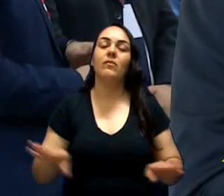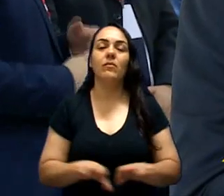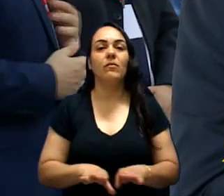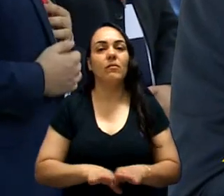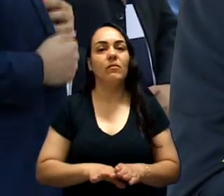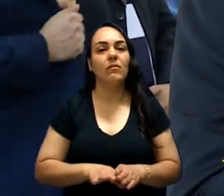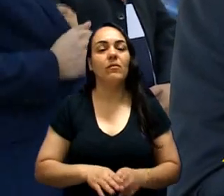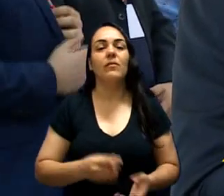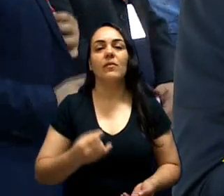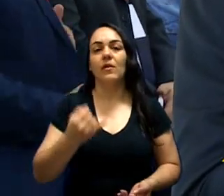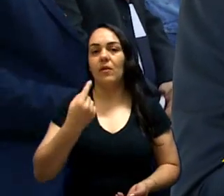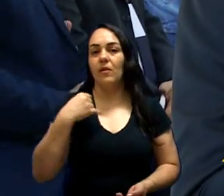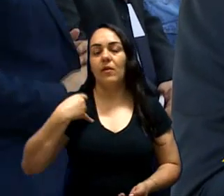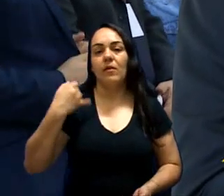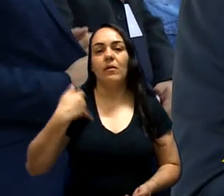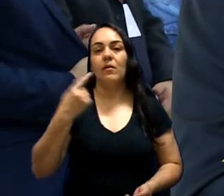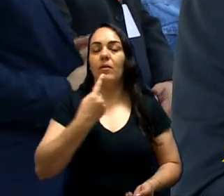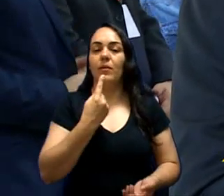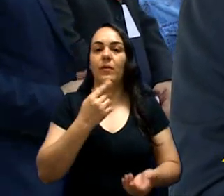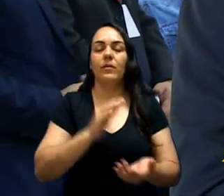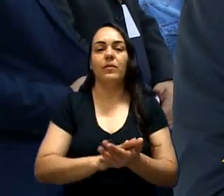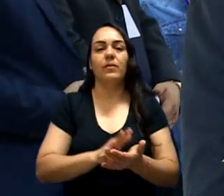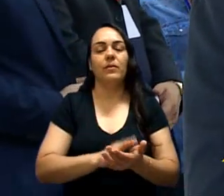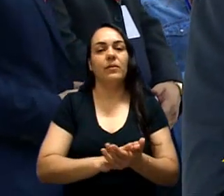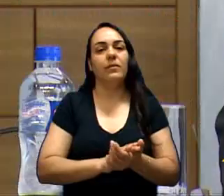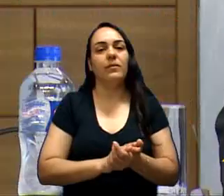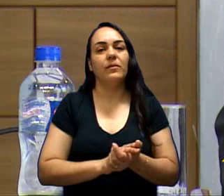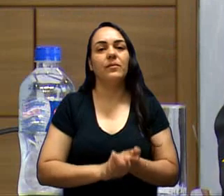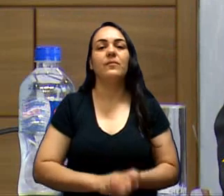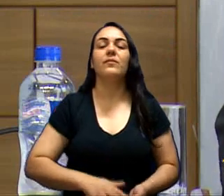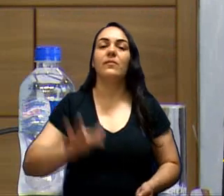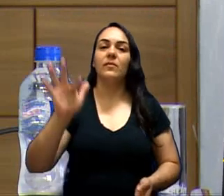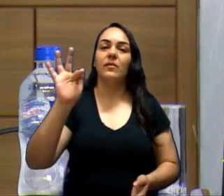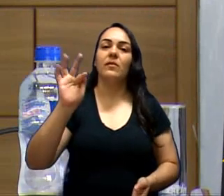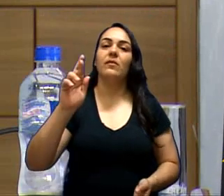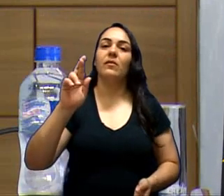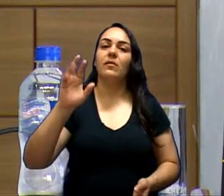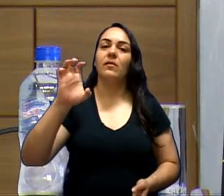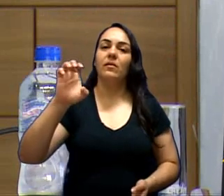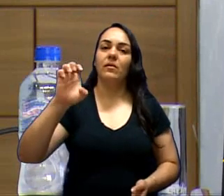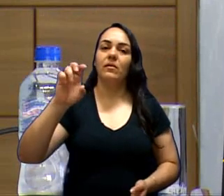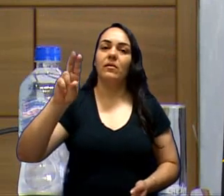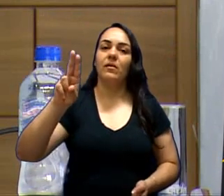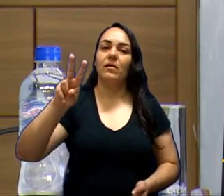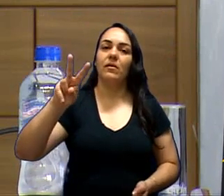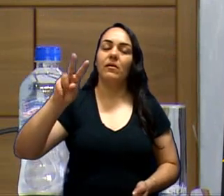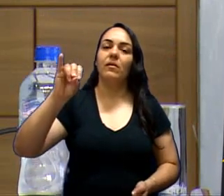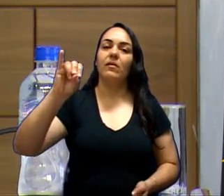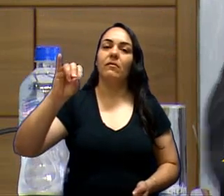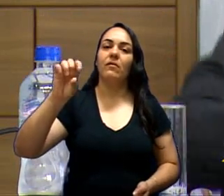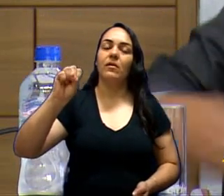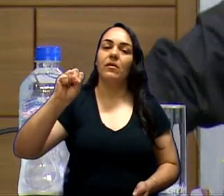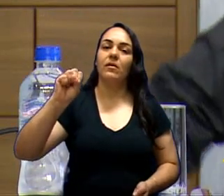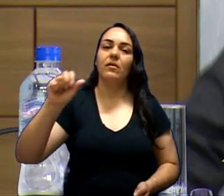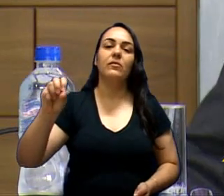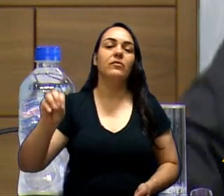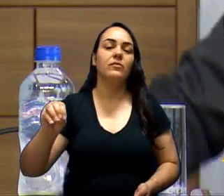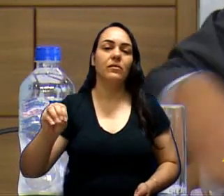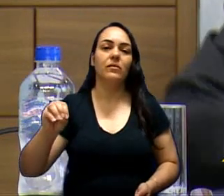Berno. Rodrigo do Treviso, nosso amigo. Suplente de meu suplente estará, de vereador. Estará